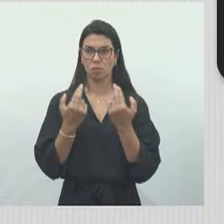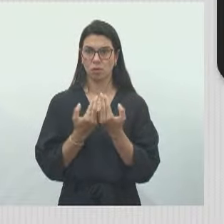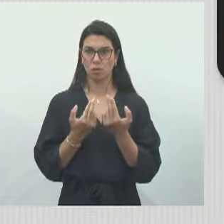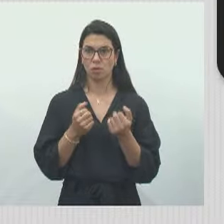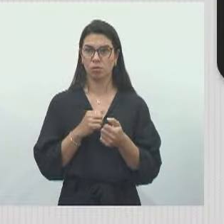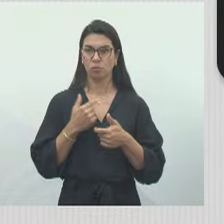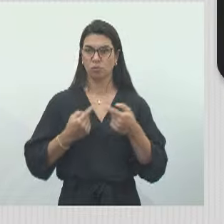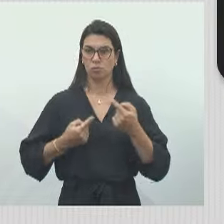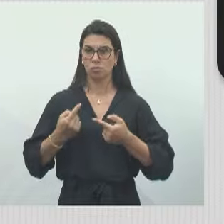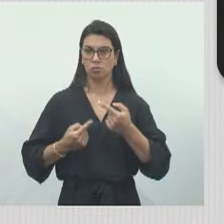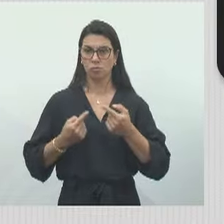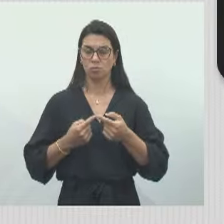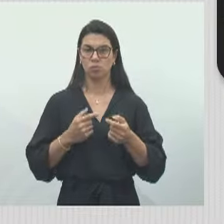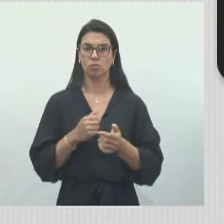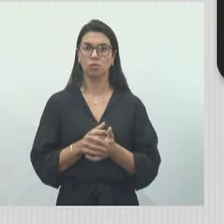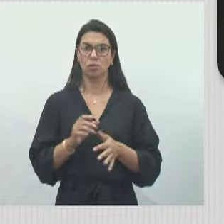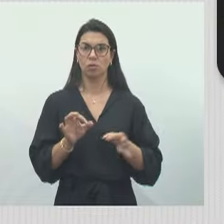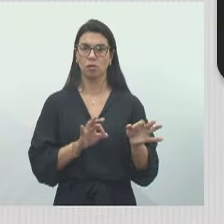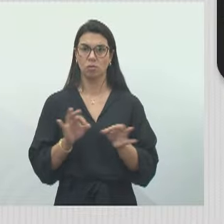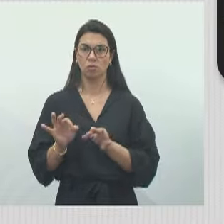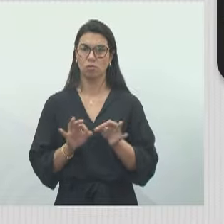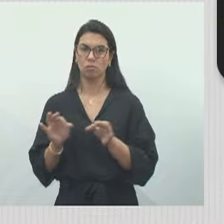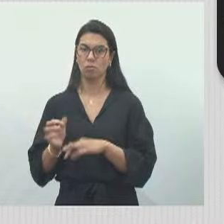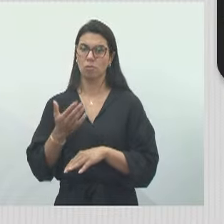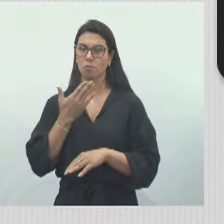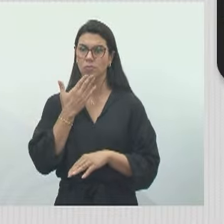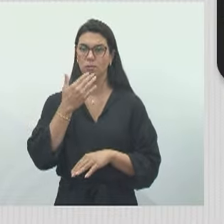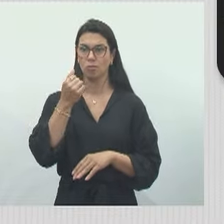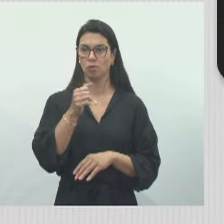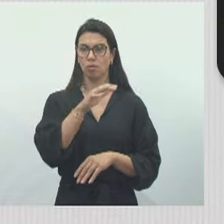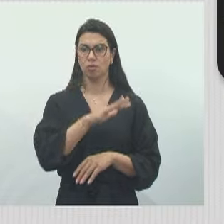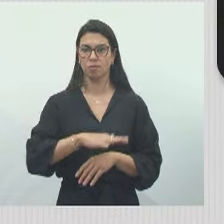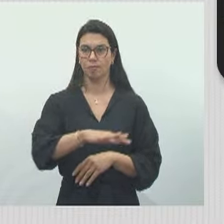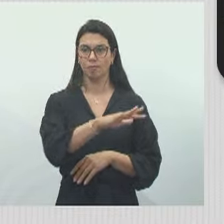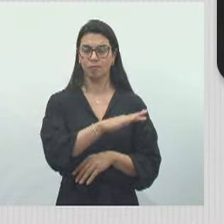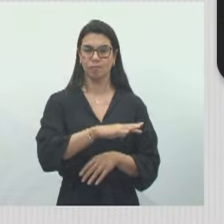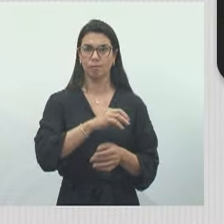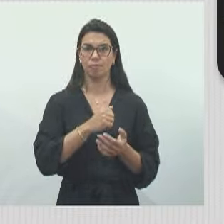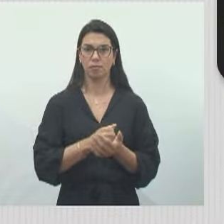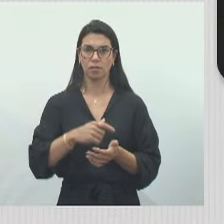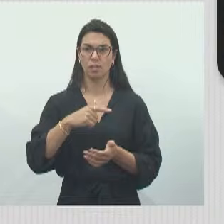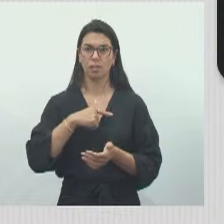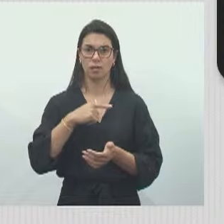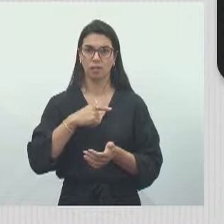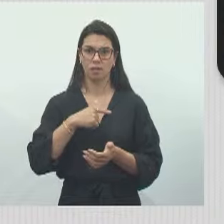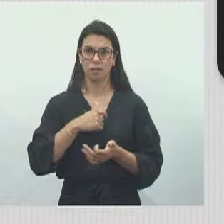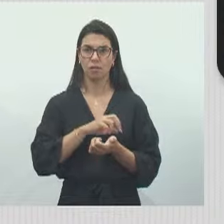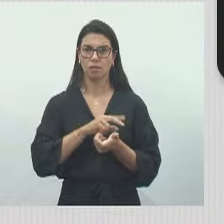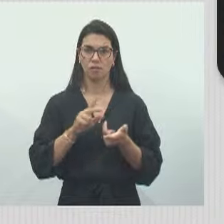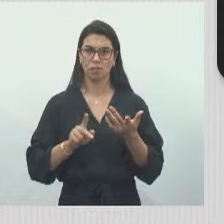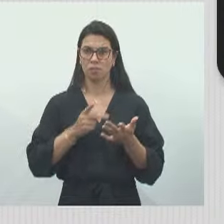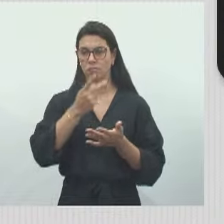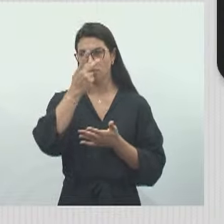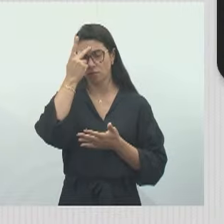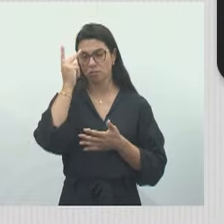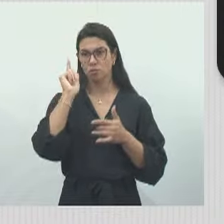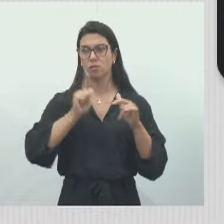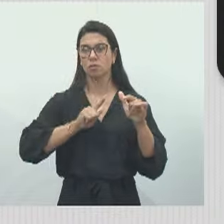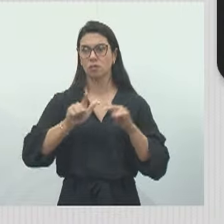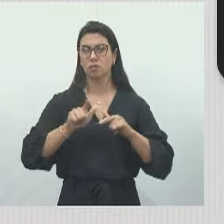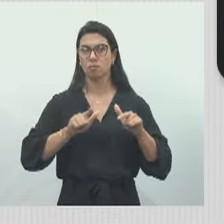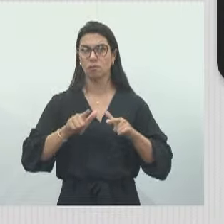semana inteira a gente esteve ali, né? As máquinas estão fazendo, já tem mais de uma semana que está ali as máquinas, Veraneira já, fazendo o trabalho, arrumando as